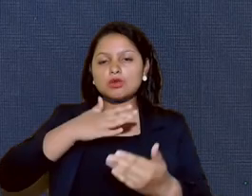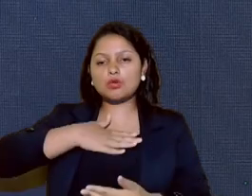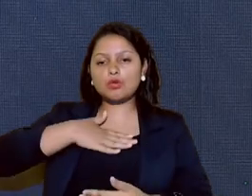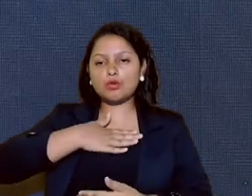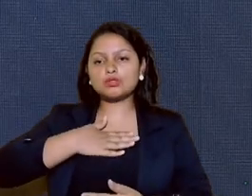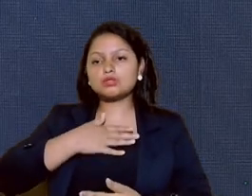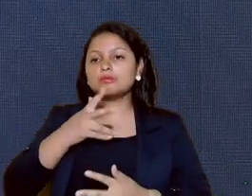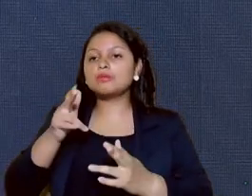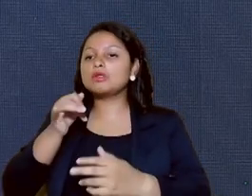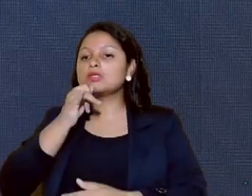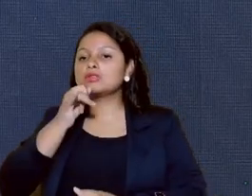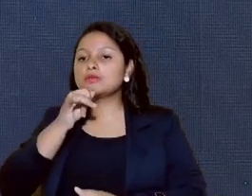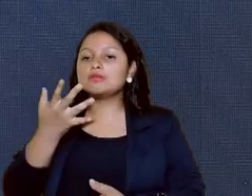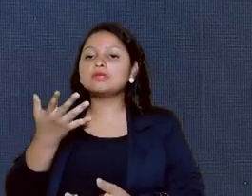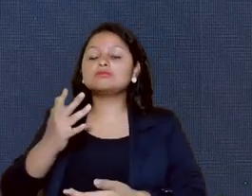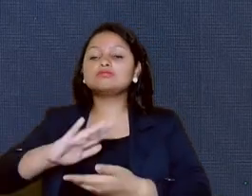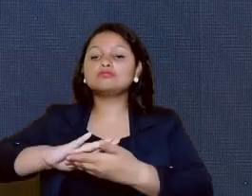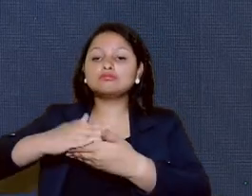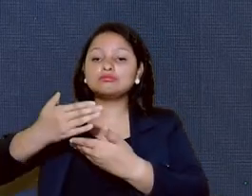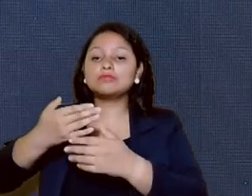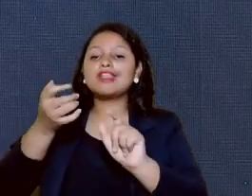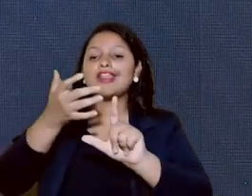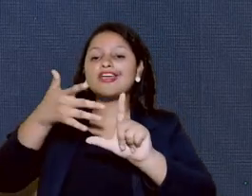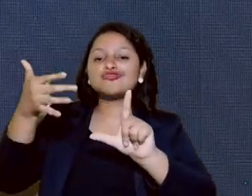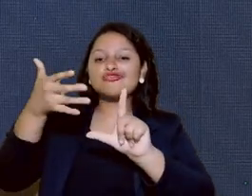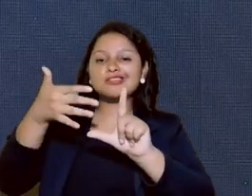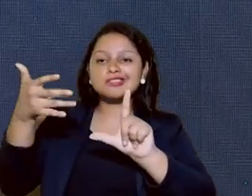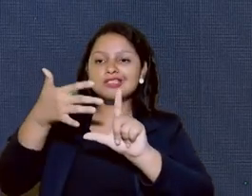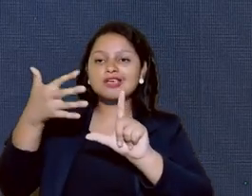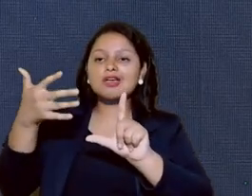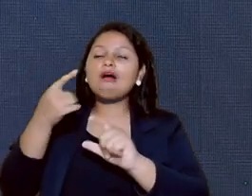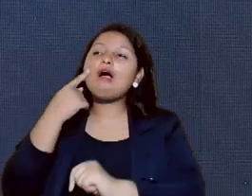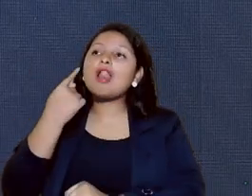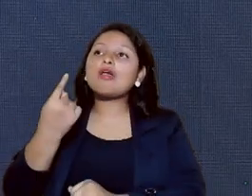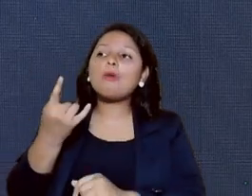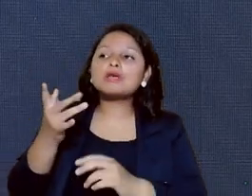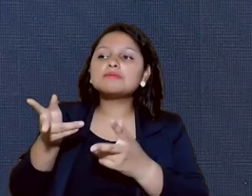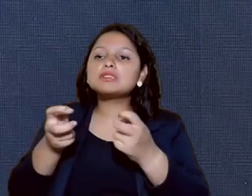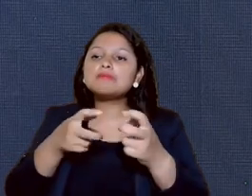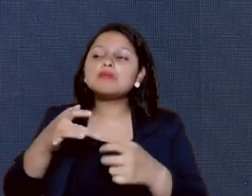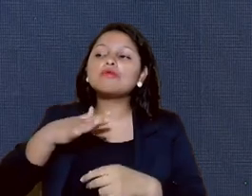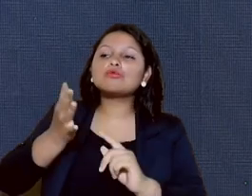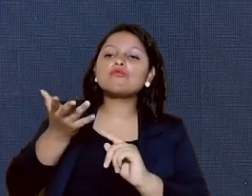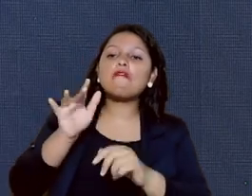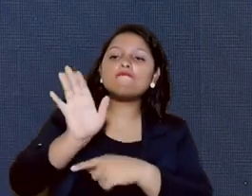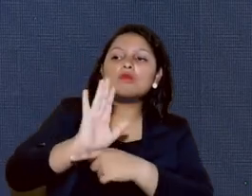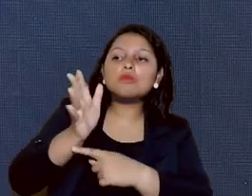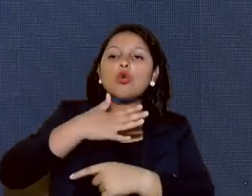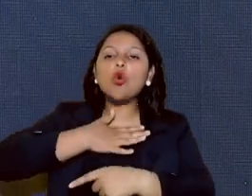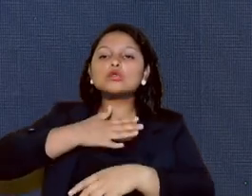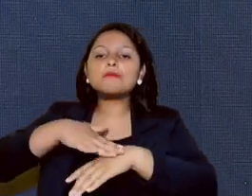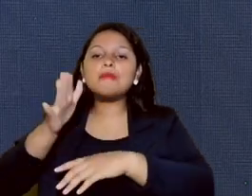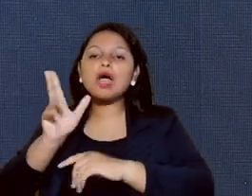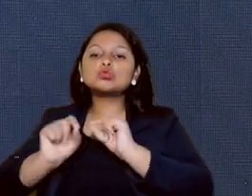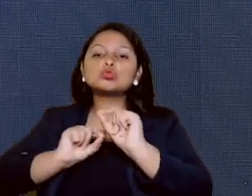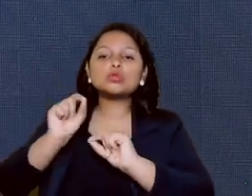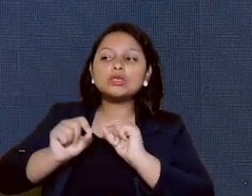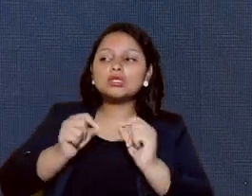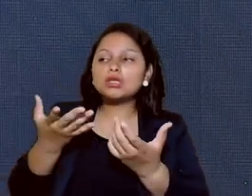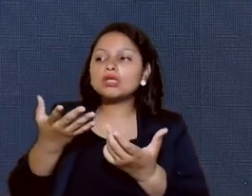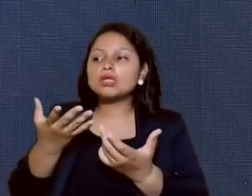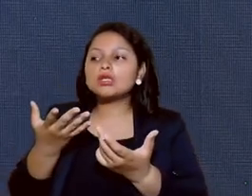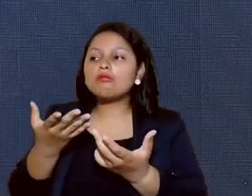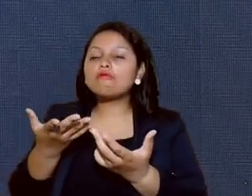mesma forma que você tá lá navegando no teu Netflix e ele começa a entender Quais são as tuas preferências Qual são os seus padrões Quais são os seus